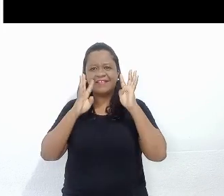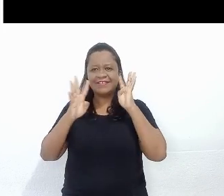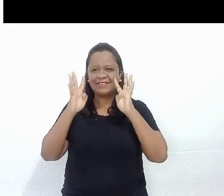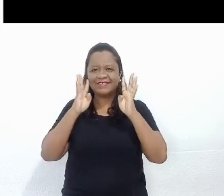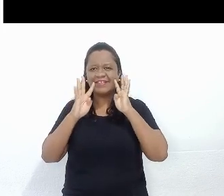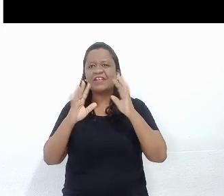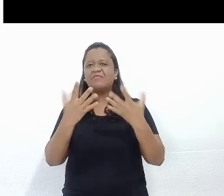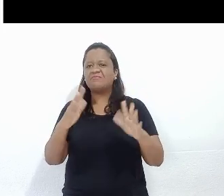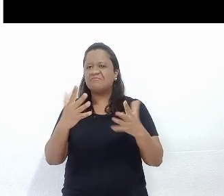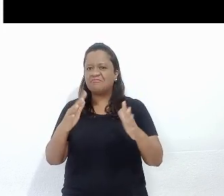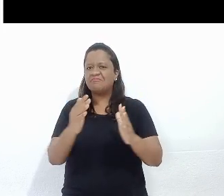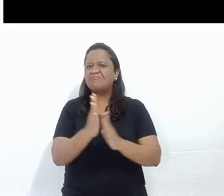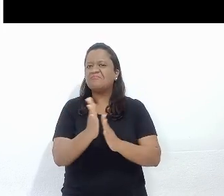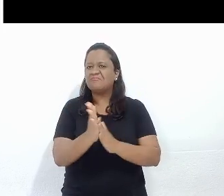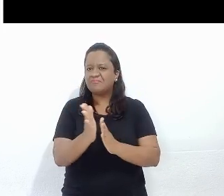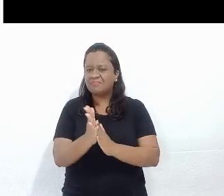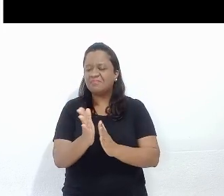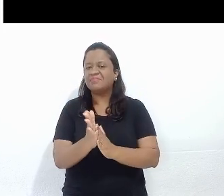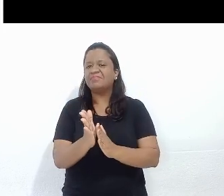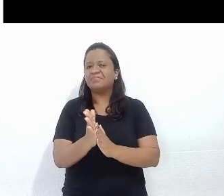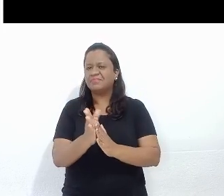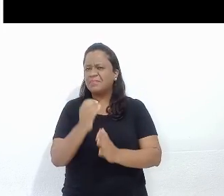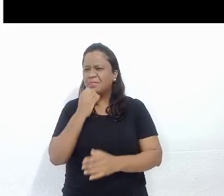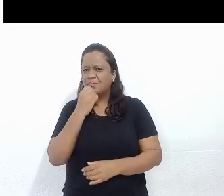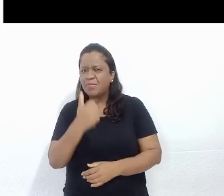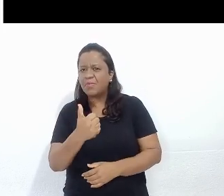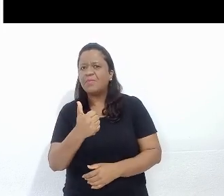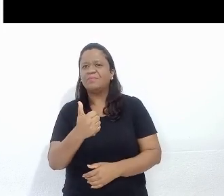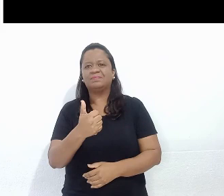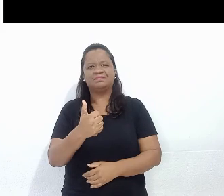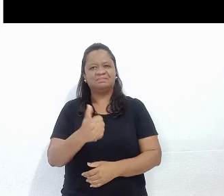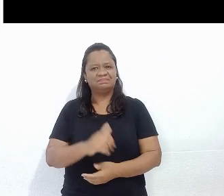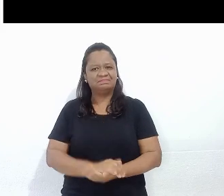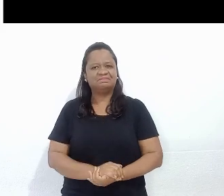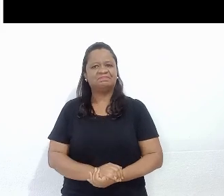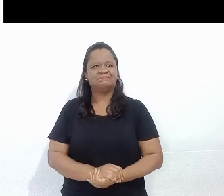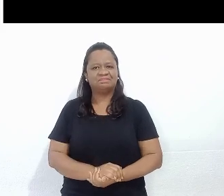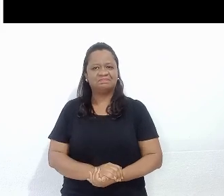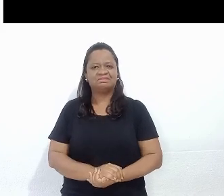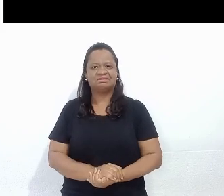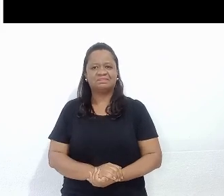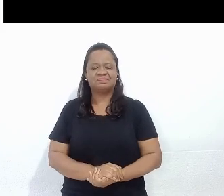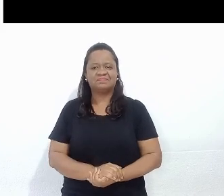Coisa boa! Boa! Ó, mandei!